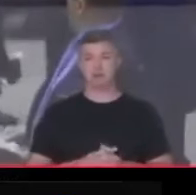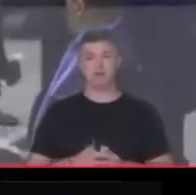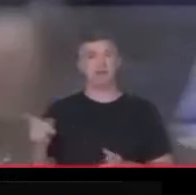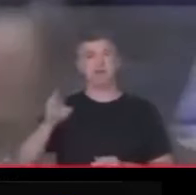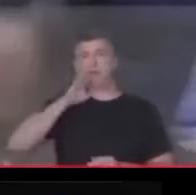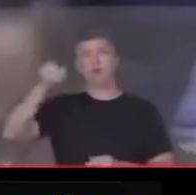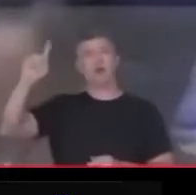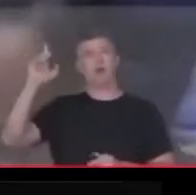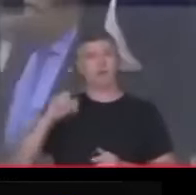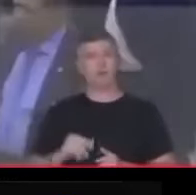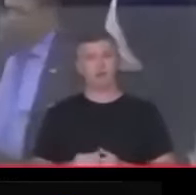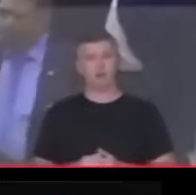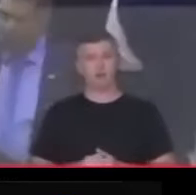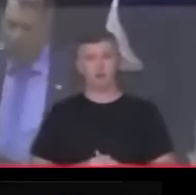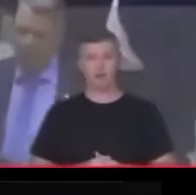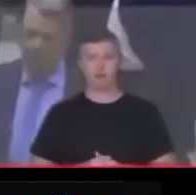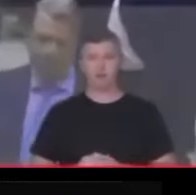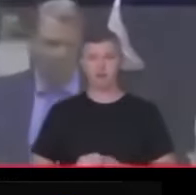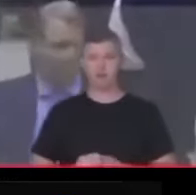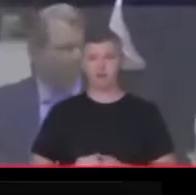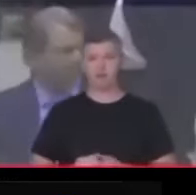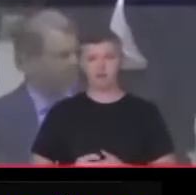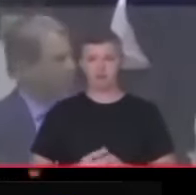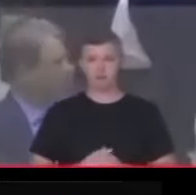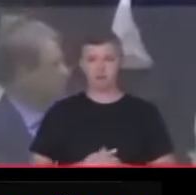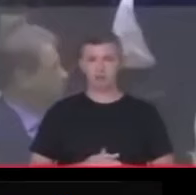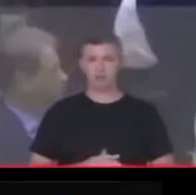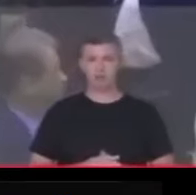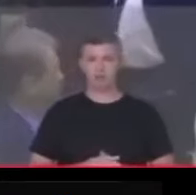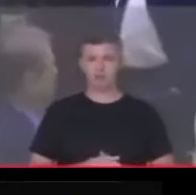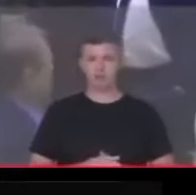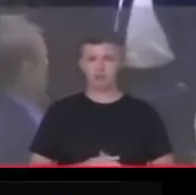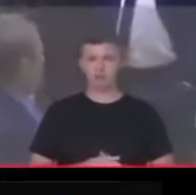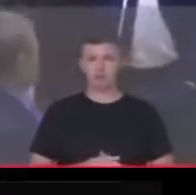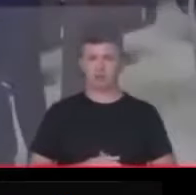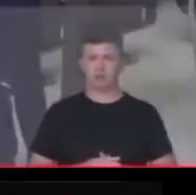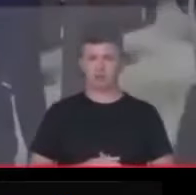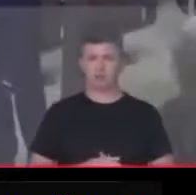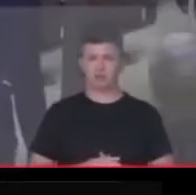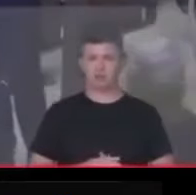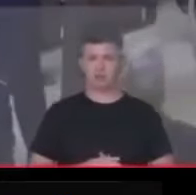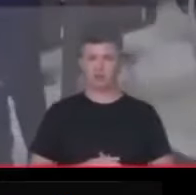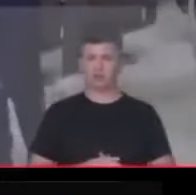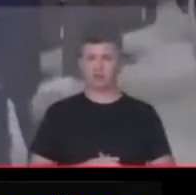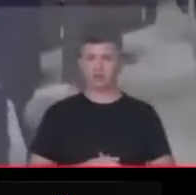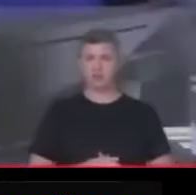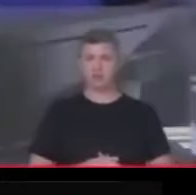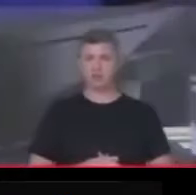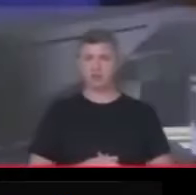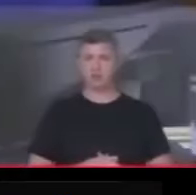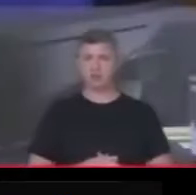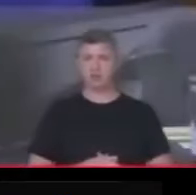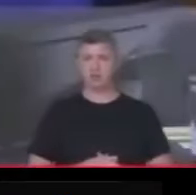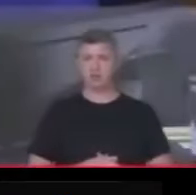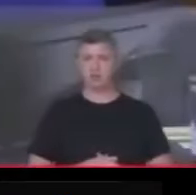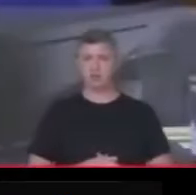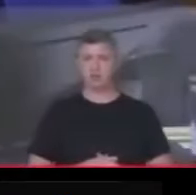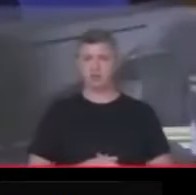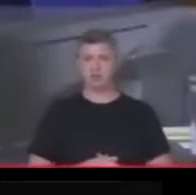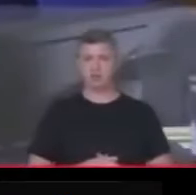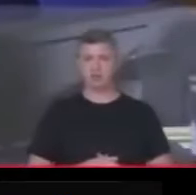boca. Deputado, vamos respeitar. Que cartaz que ele está? Posso continuar, senhor presidente?